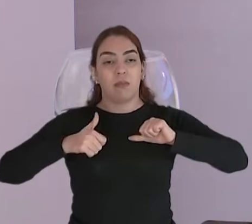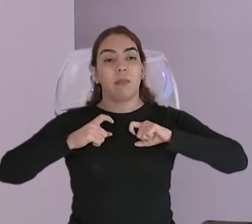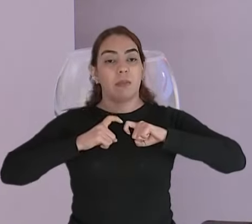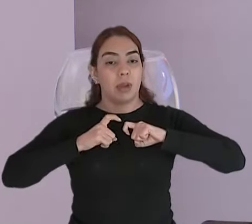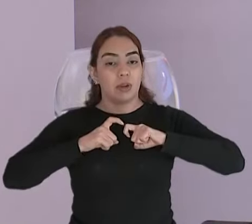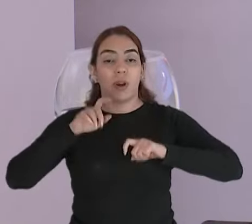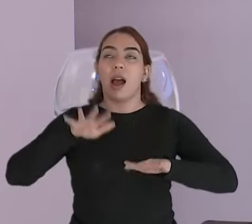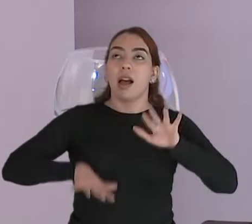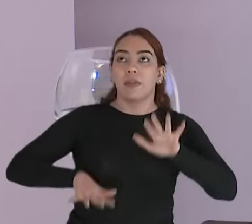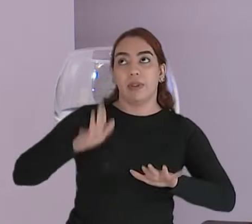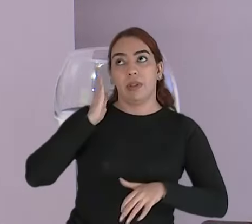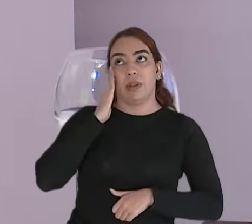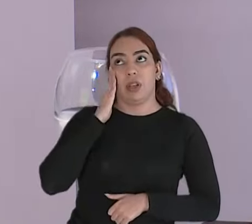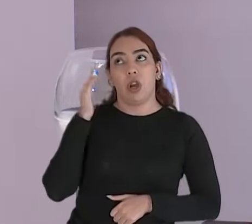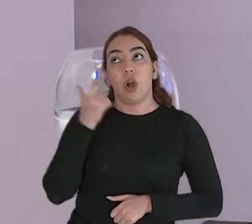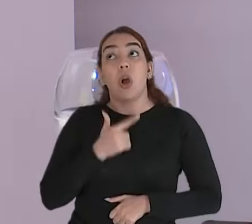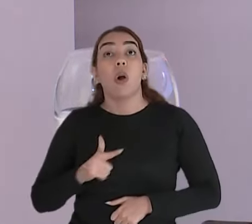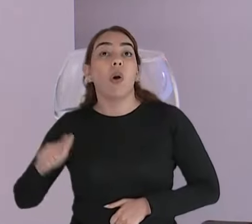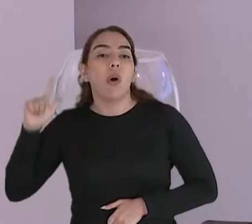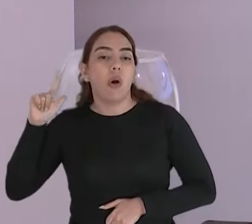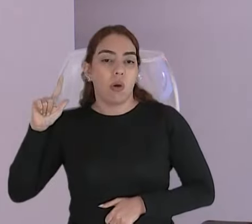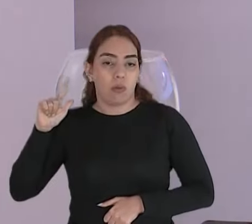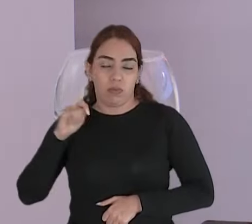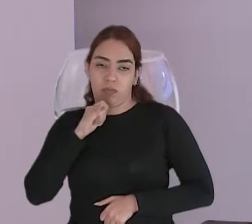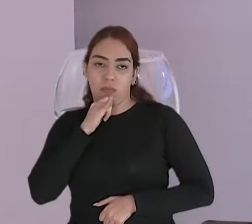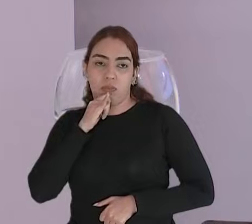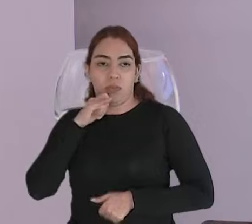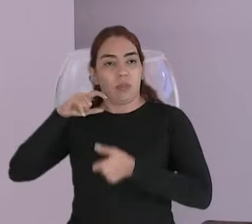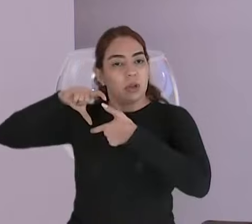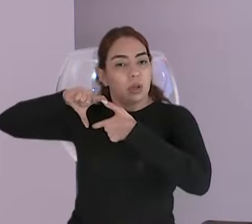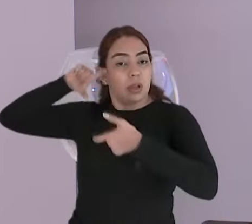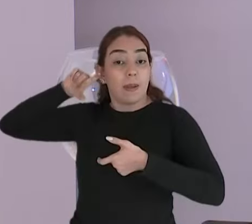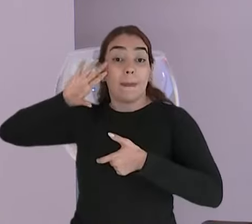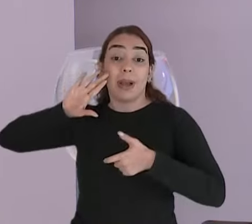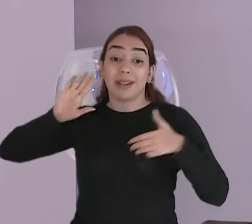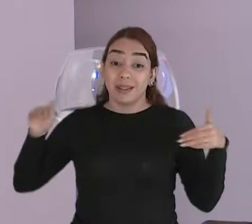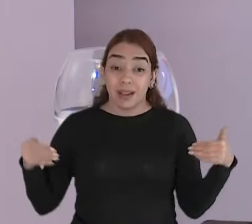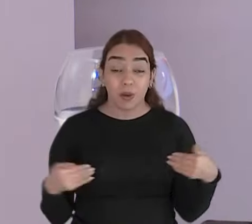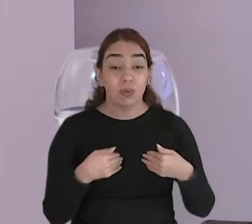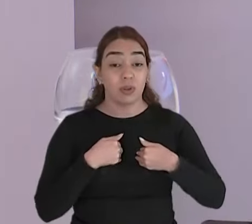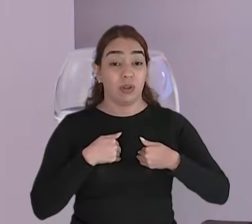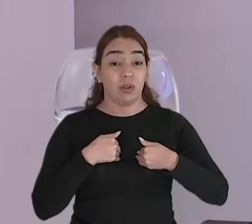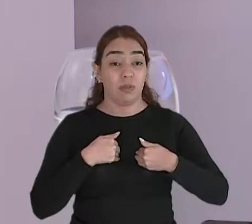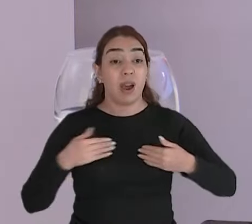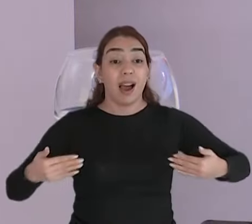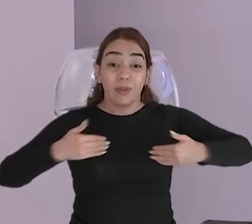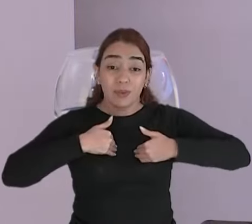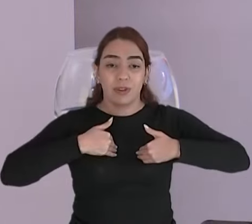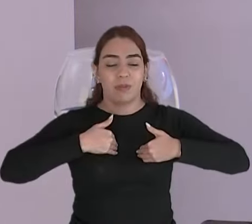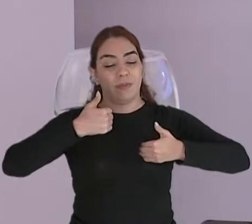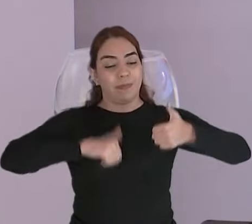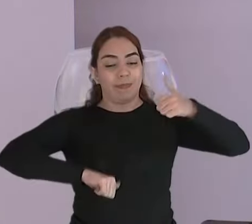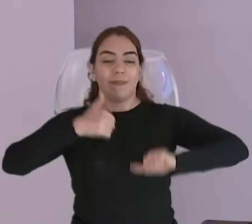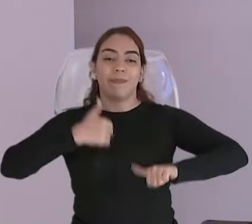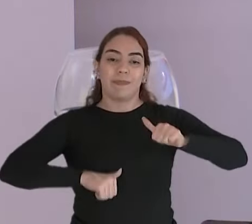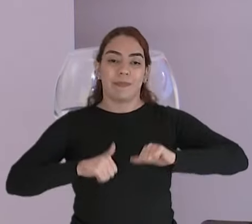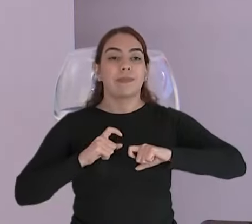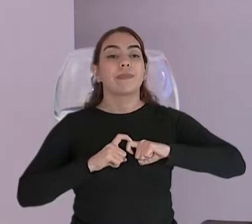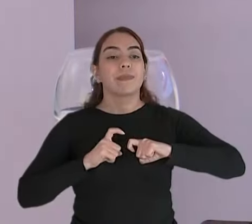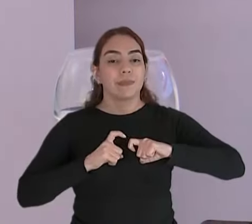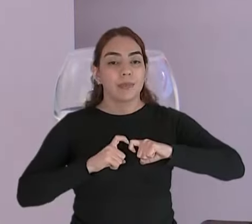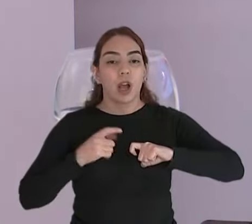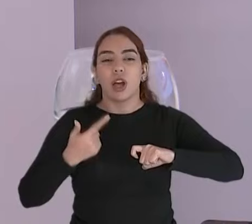outras condições, mas o diagnóstico do autismo mesmo é um diagnóstico clínico. A gente não tem exames